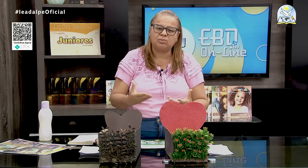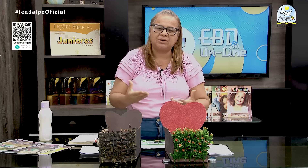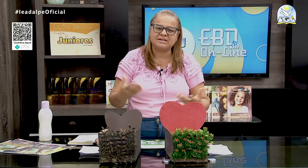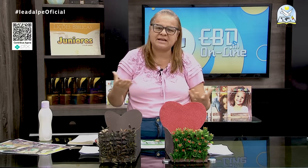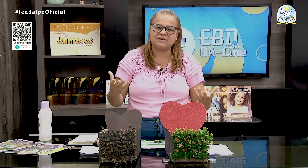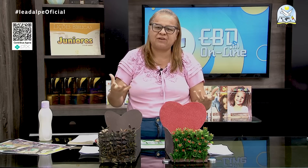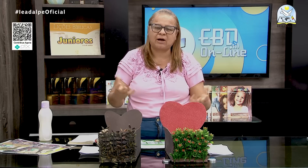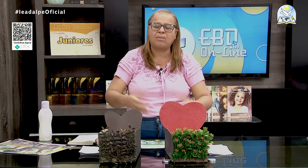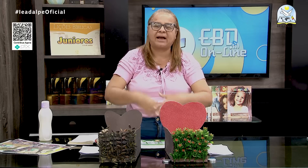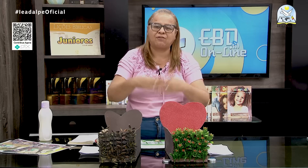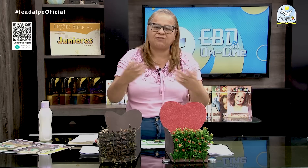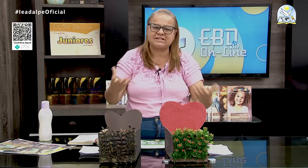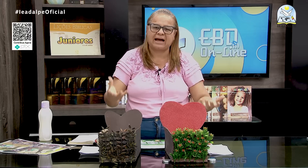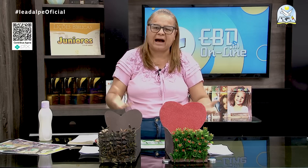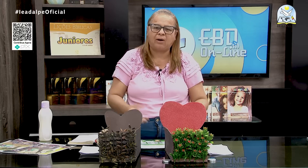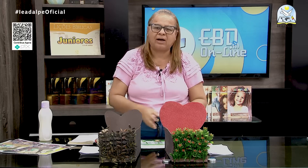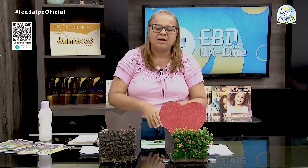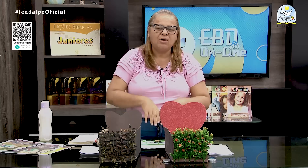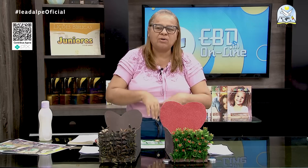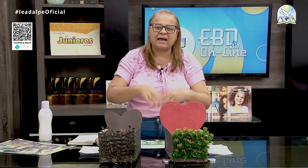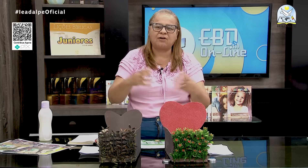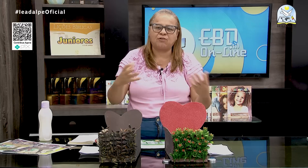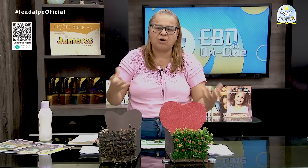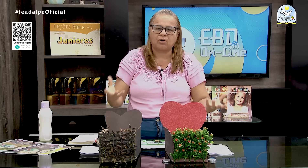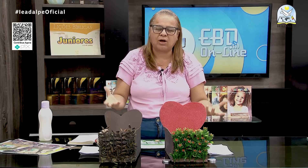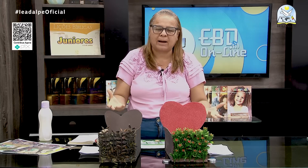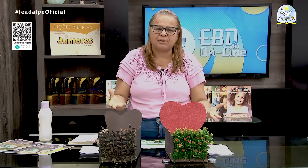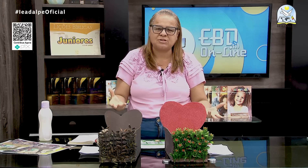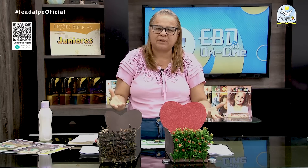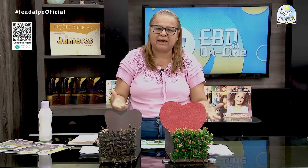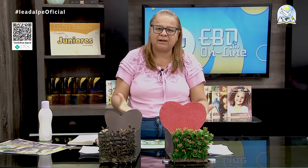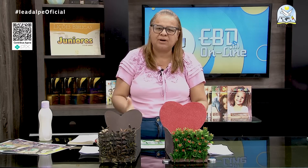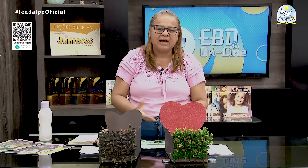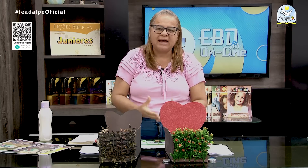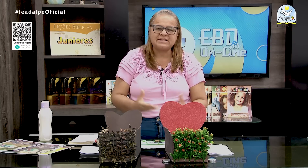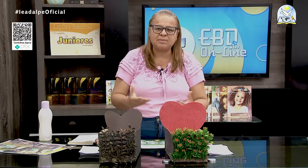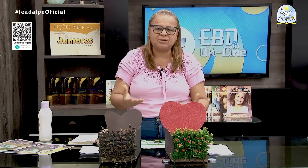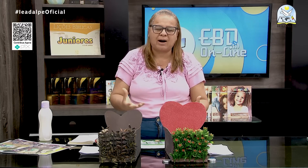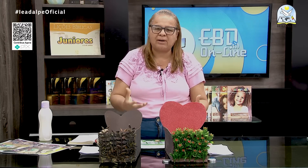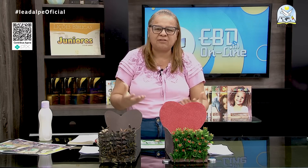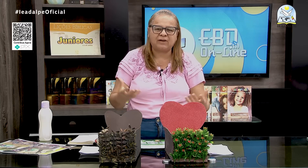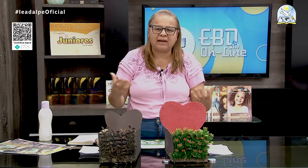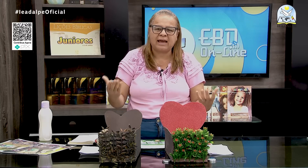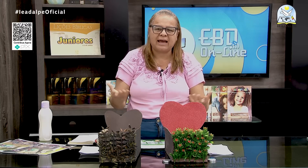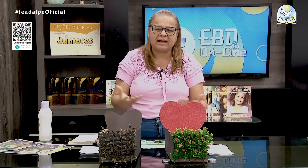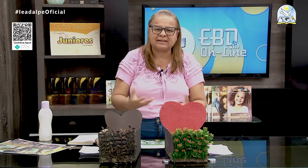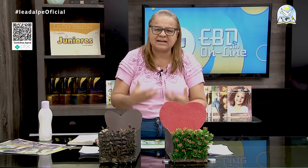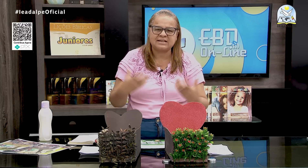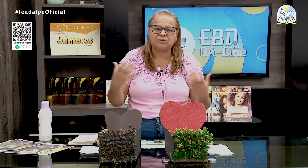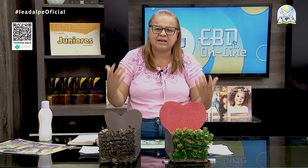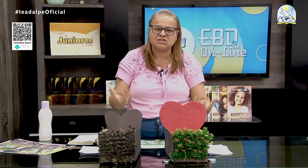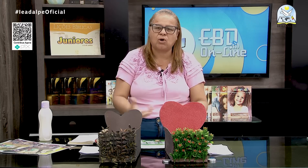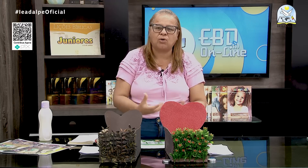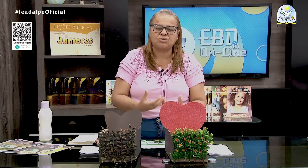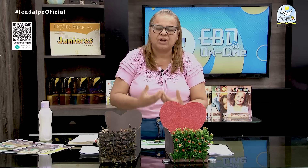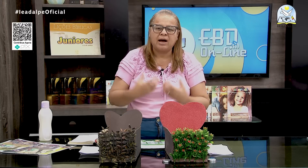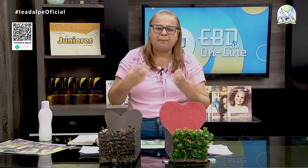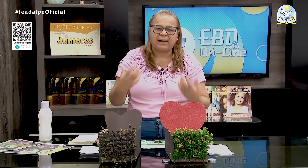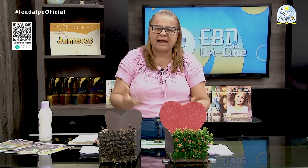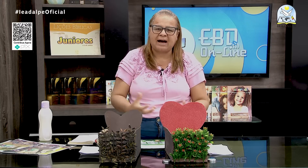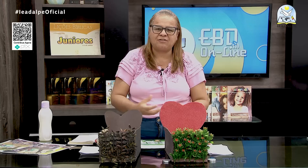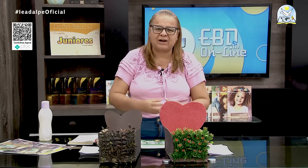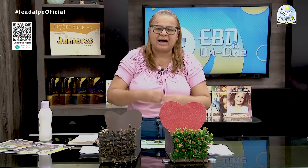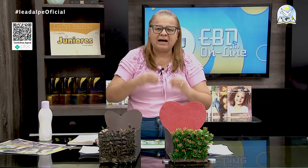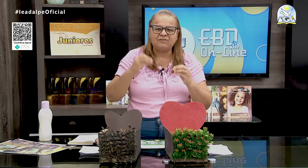que no domingo às vezes fica como é que eu vou fazer aula o que é que eu vou para os pequenos esse manual ele vem é que tá trazendo tesouros